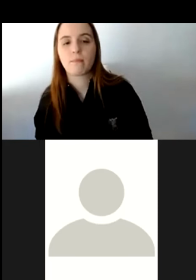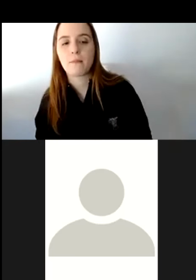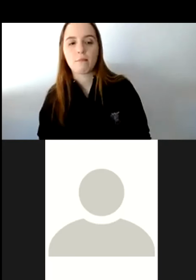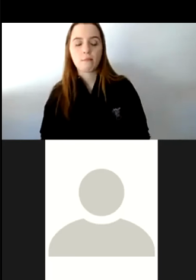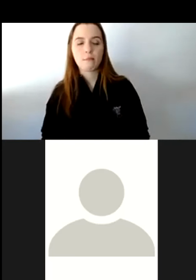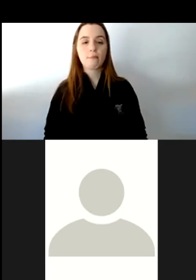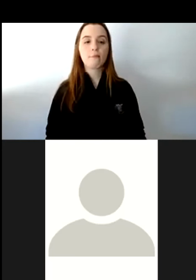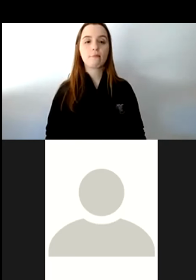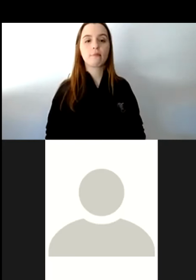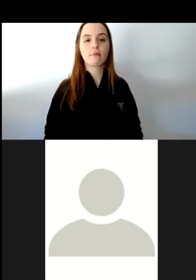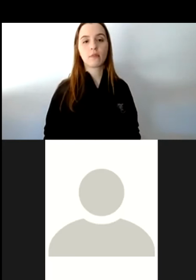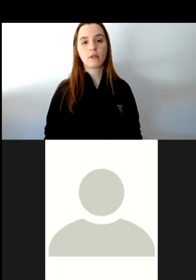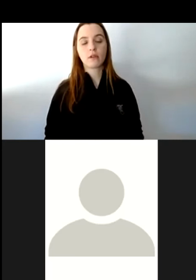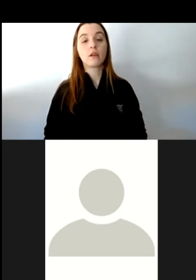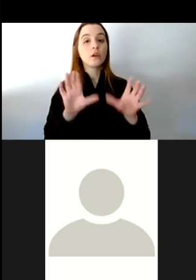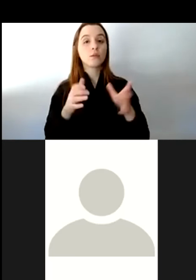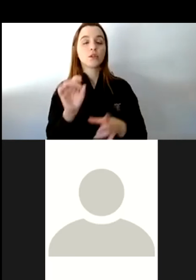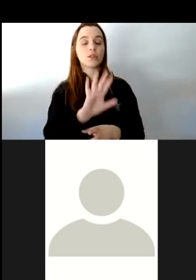A Comissão Nacional de Centros de Referência